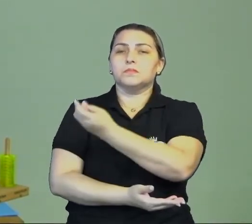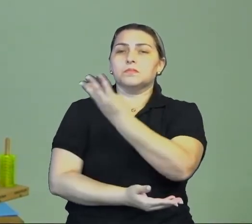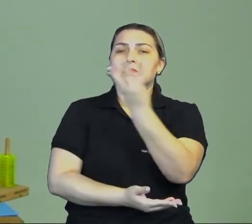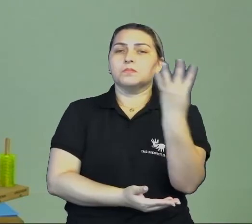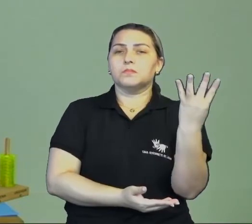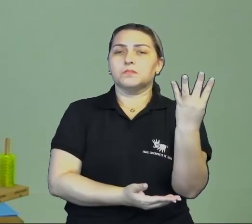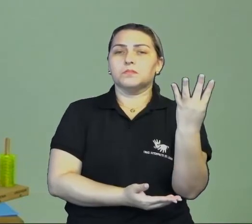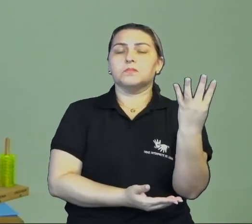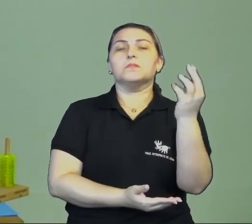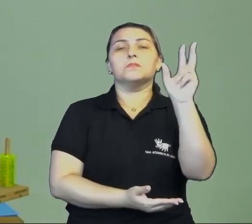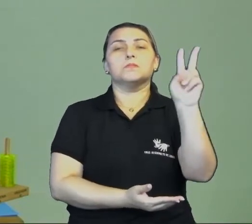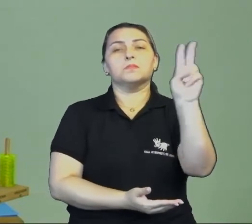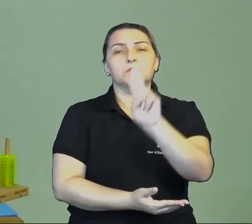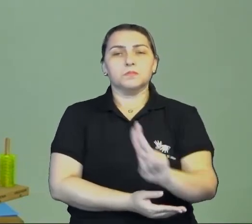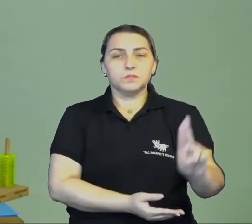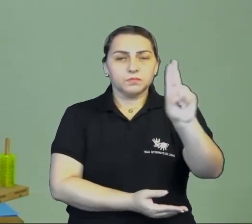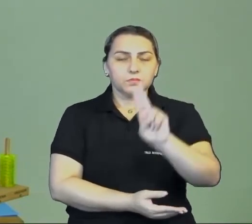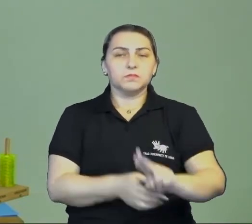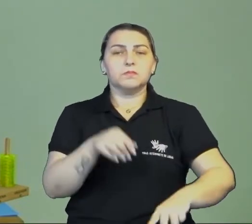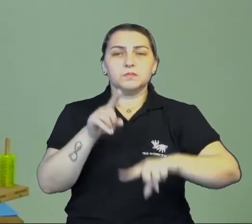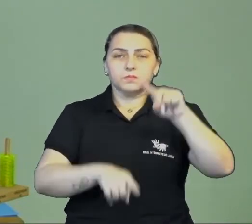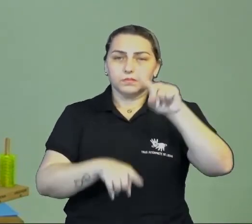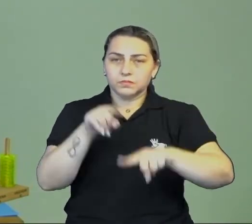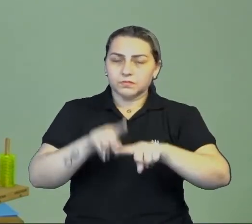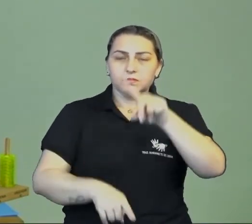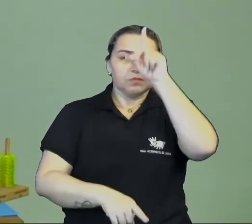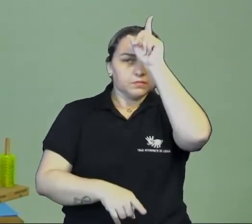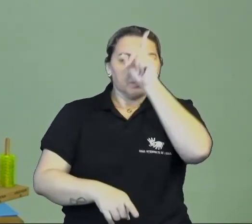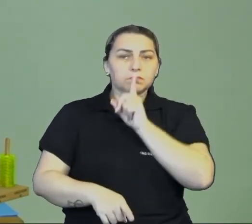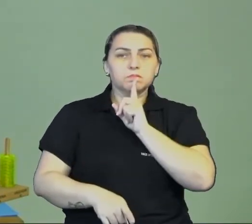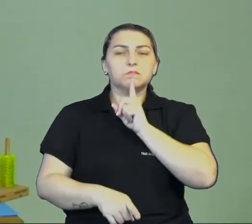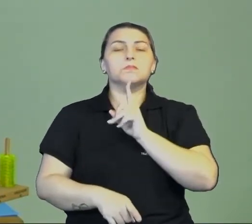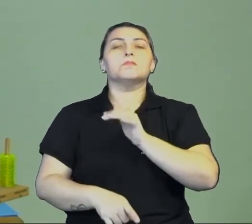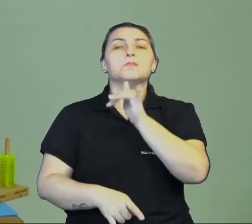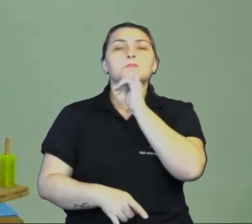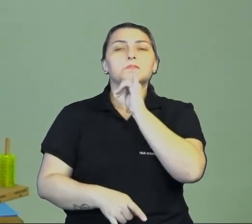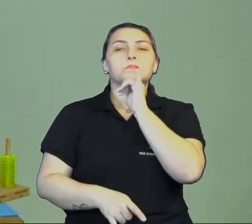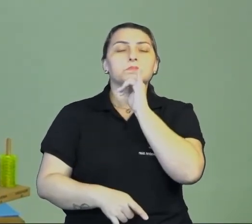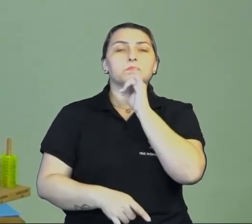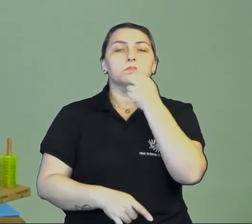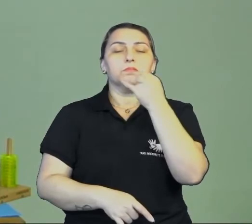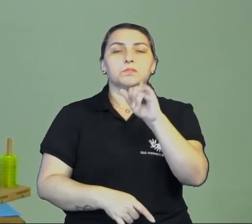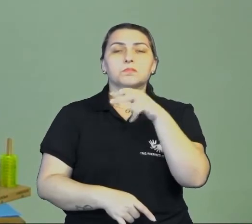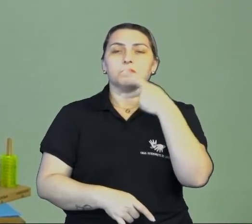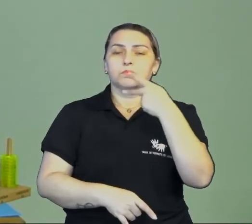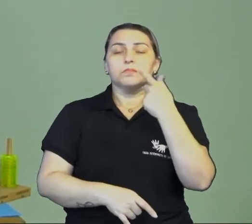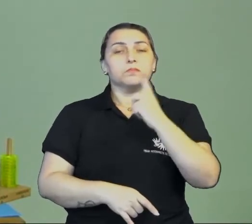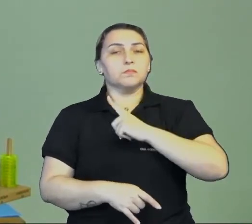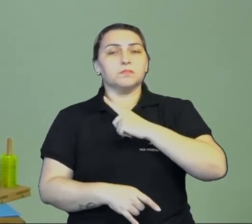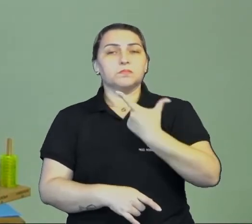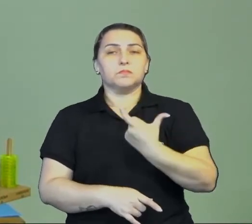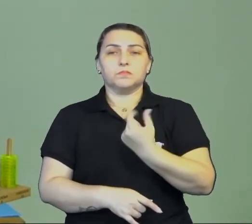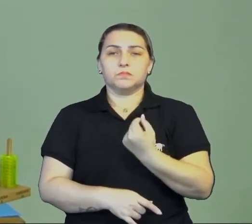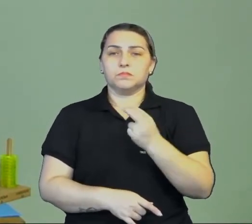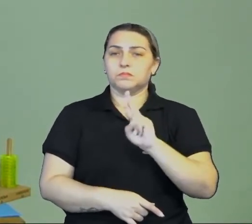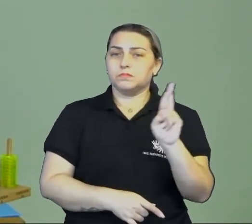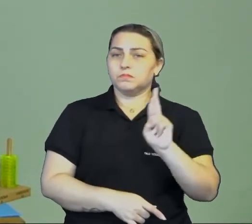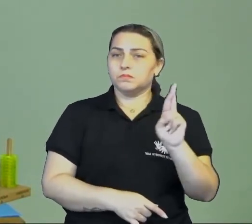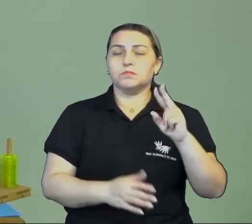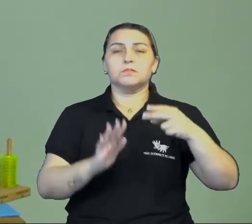quantidades, como nós utilizamos aqui o material dourado. Então, por exemplo, se eu disser que eu tenho